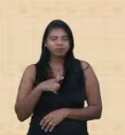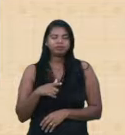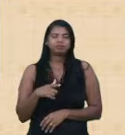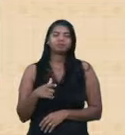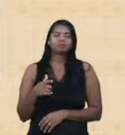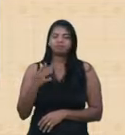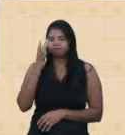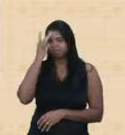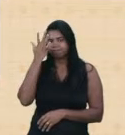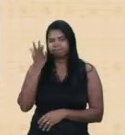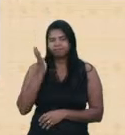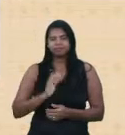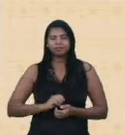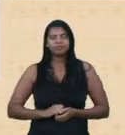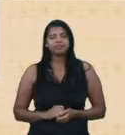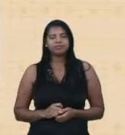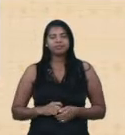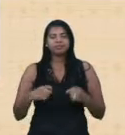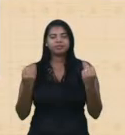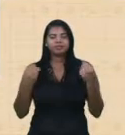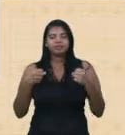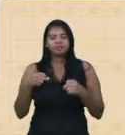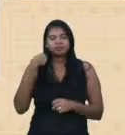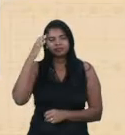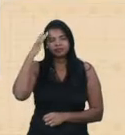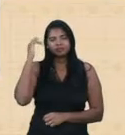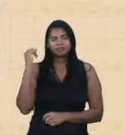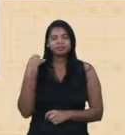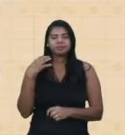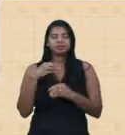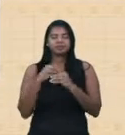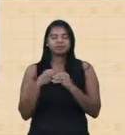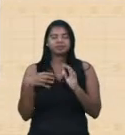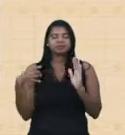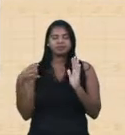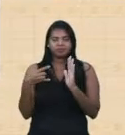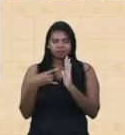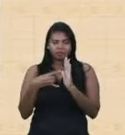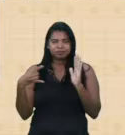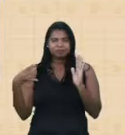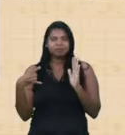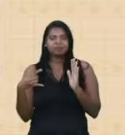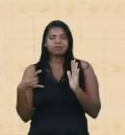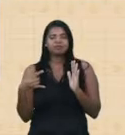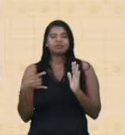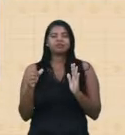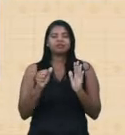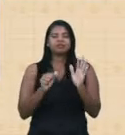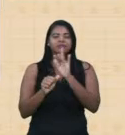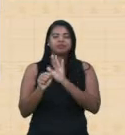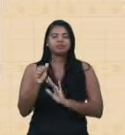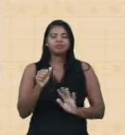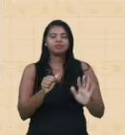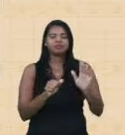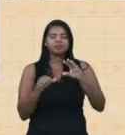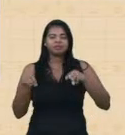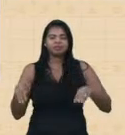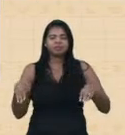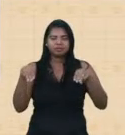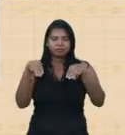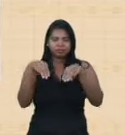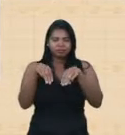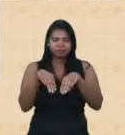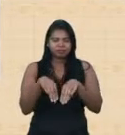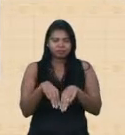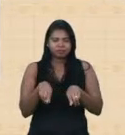mais fácil. Então, precisamos saber que os ímãs, eles sofrem atrações e repulsões. Precisamos saber do magnetismo terrestre, ou